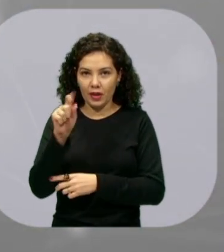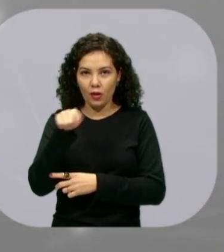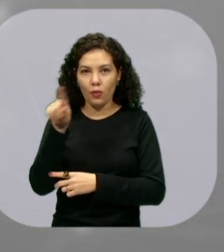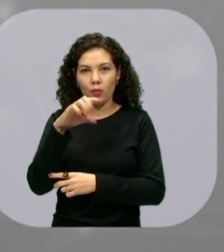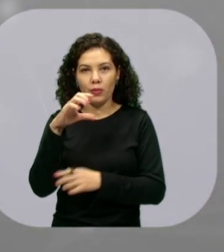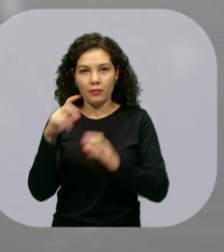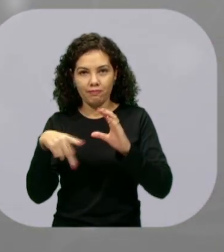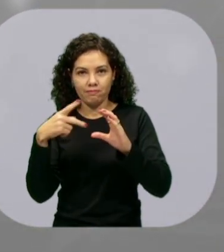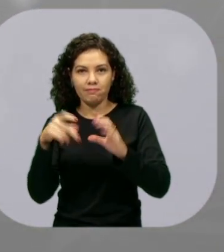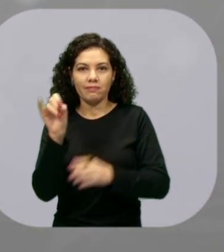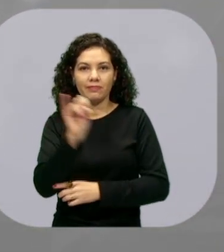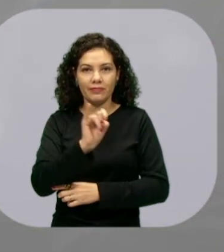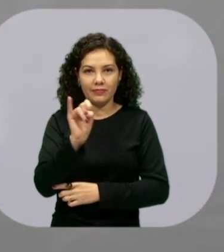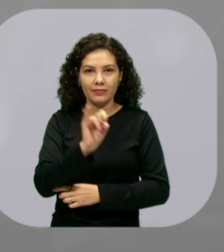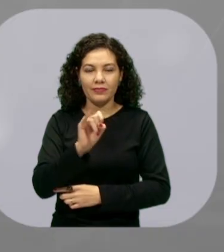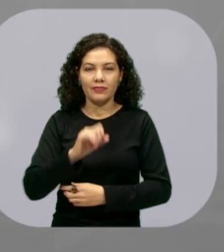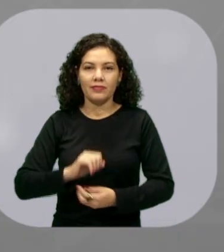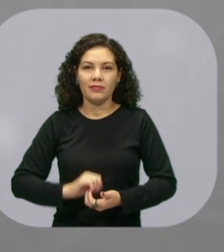@Câmara Itajaí.